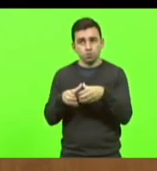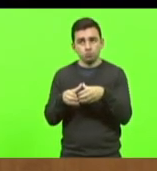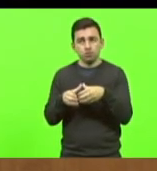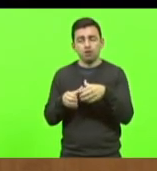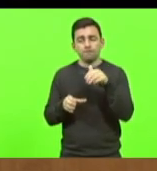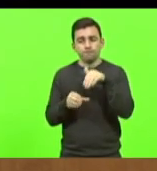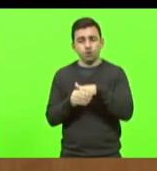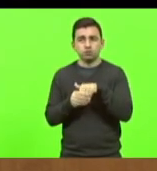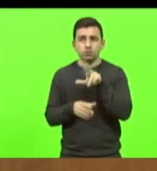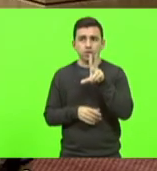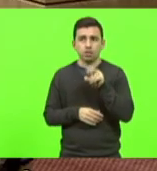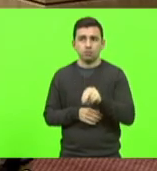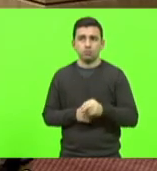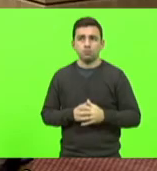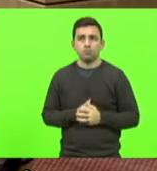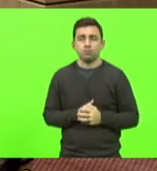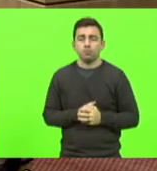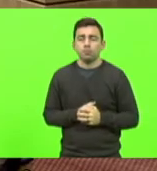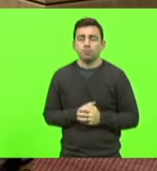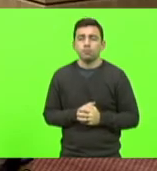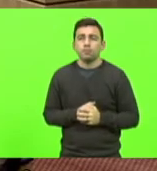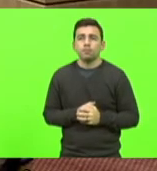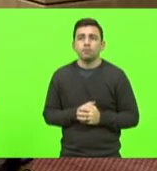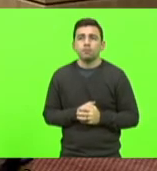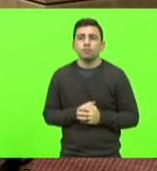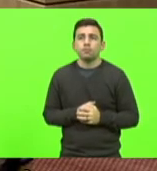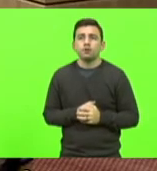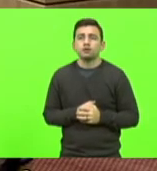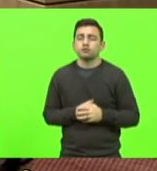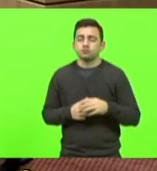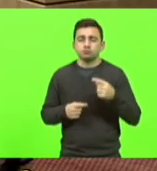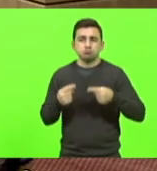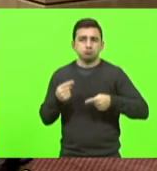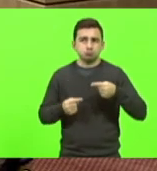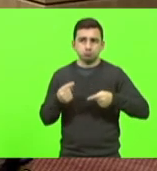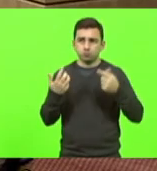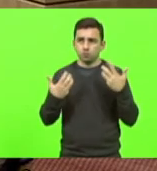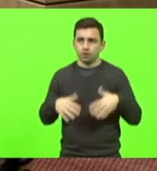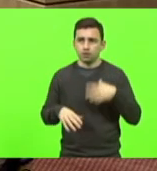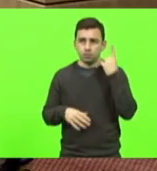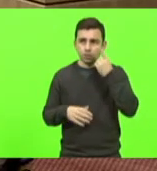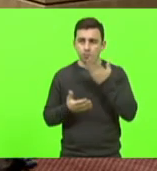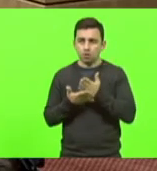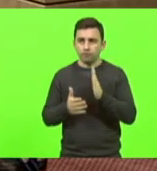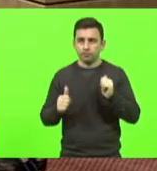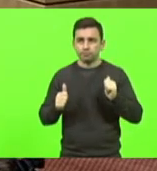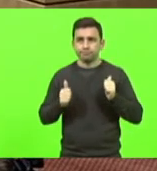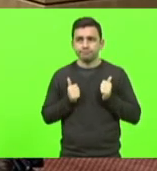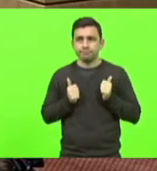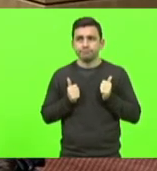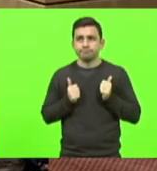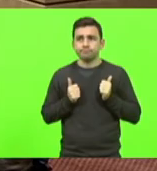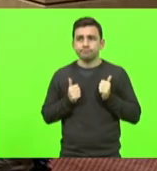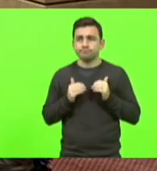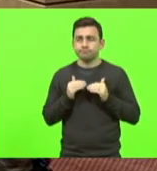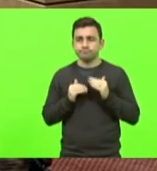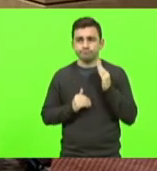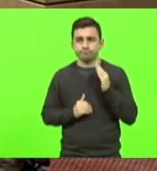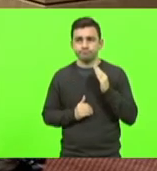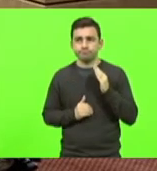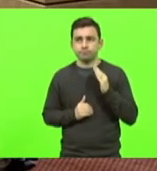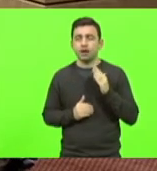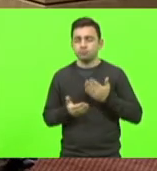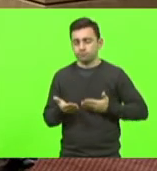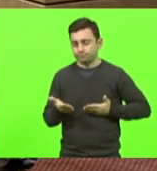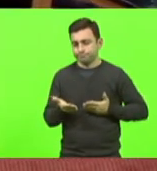não e não havendo mais Quem Queira discutir em votação deputados que aprovam permaneçam como se encontram os que discordam se manifesta